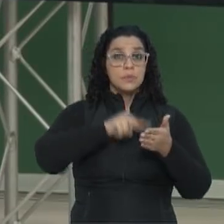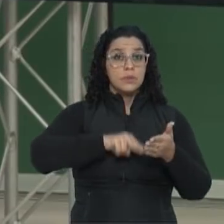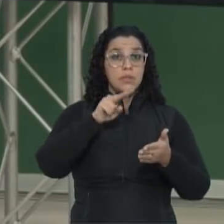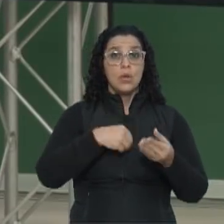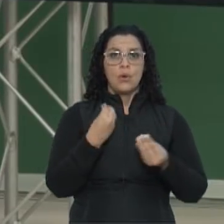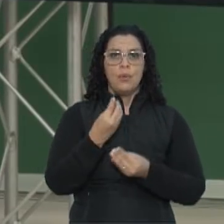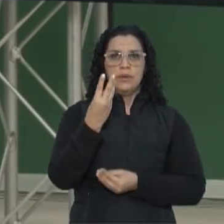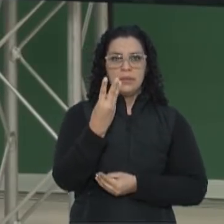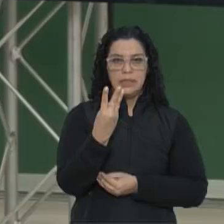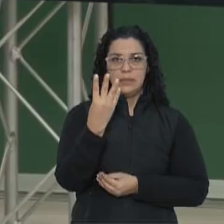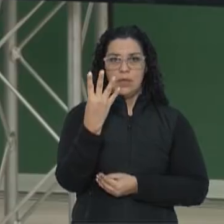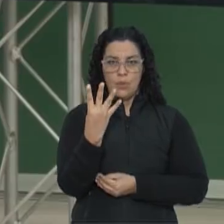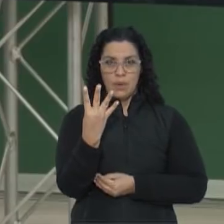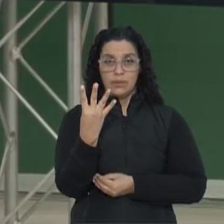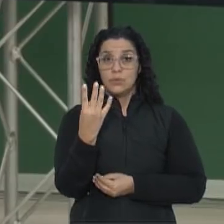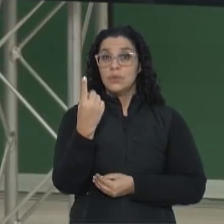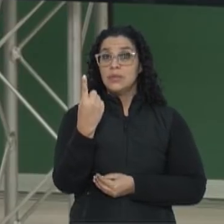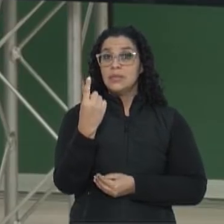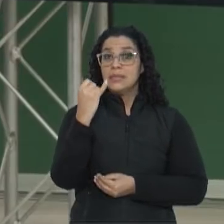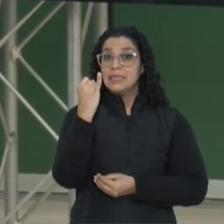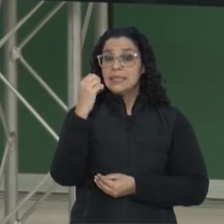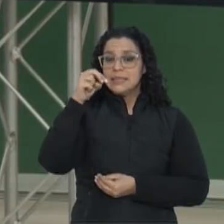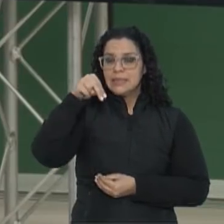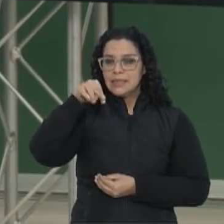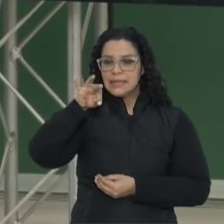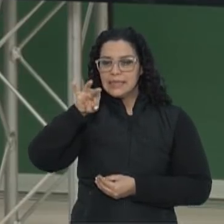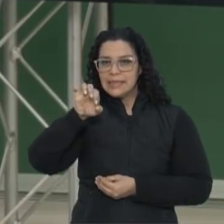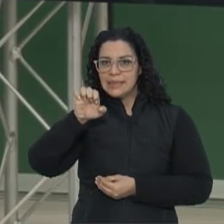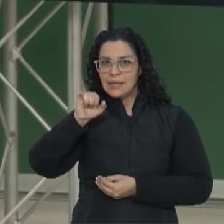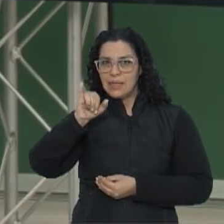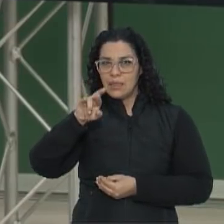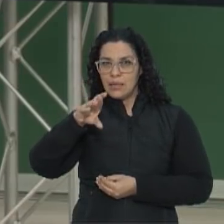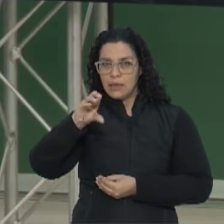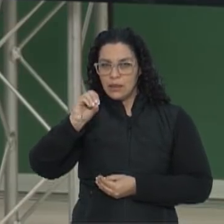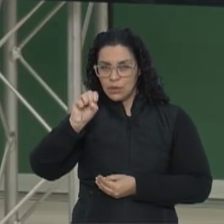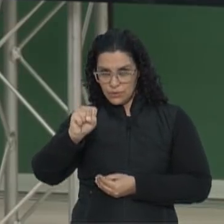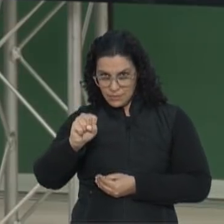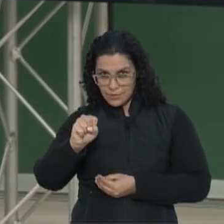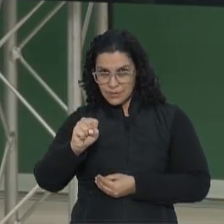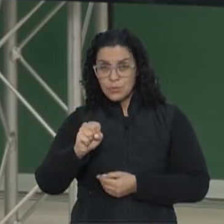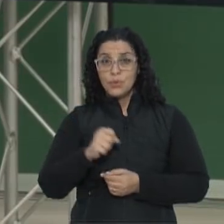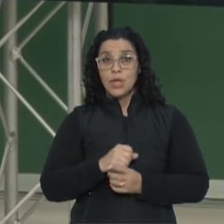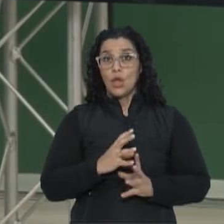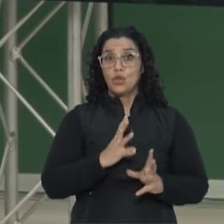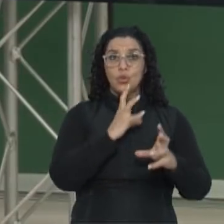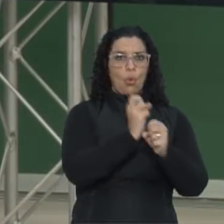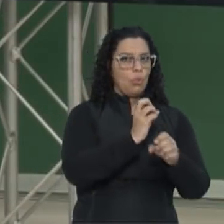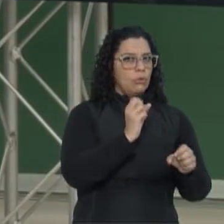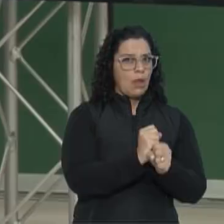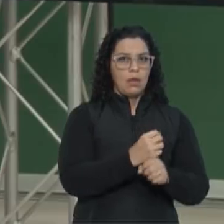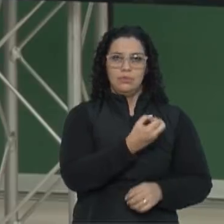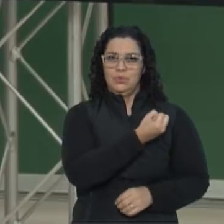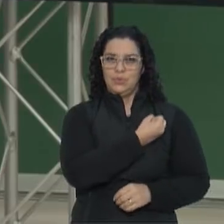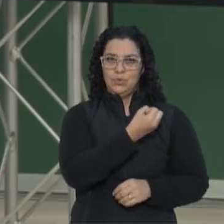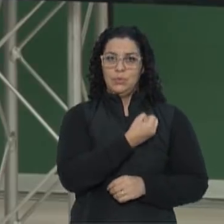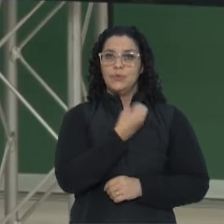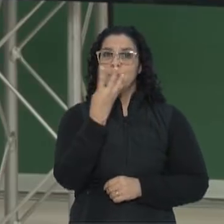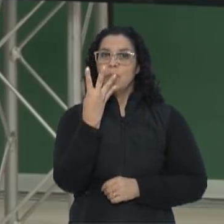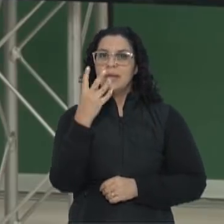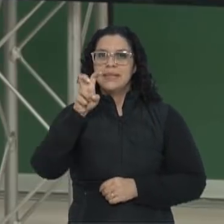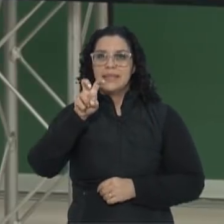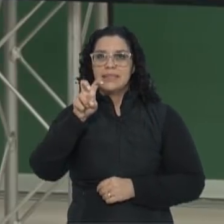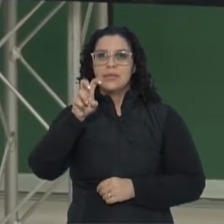como? 34 inteiros, né? Porque está aqui na parte inteira do número, e